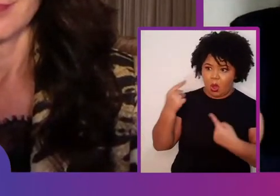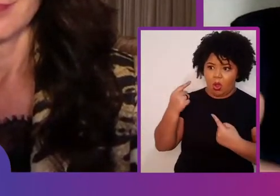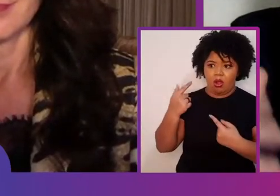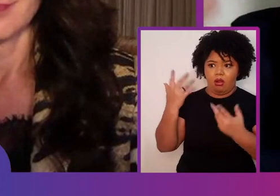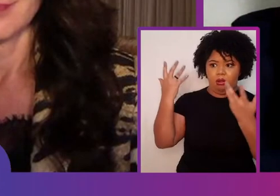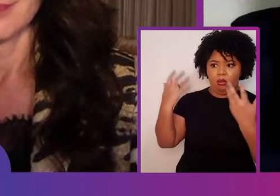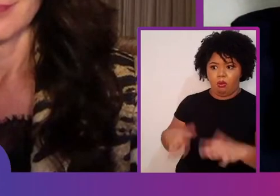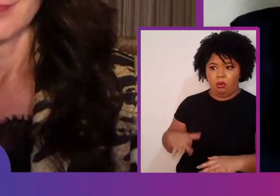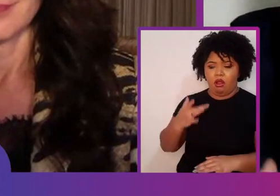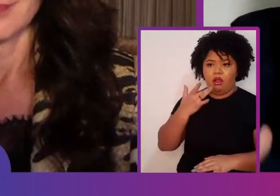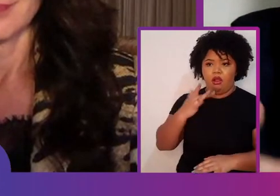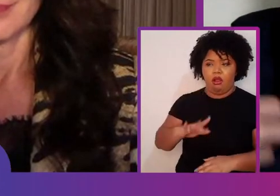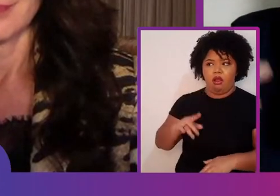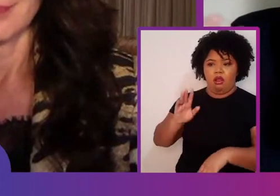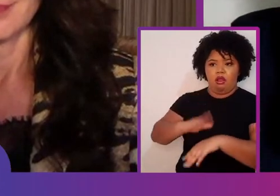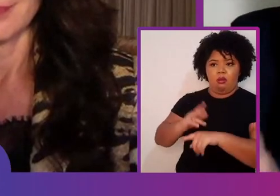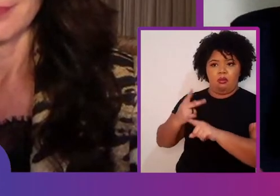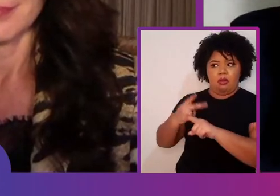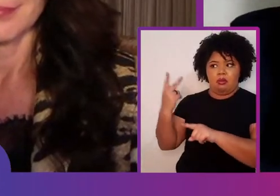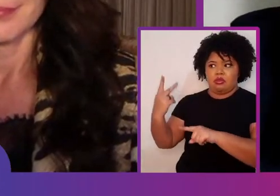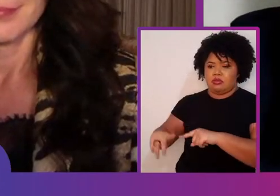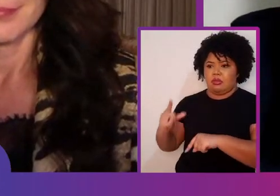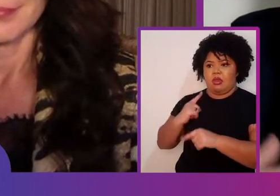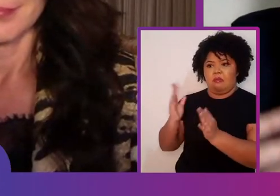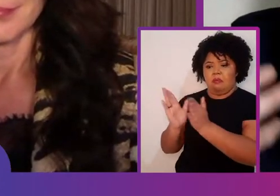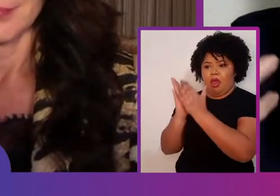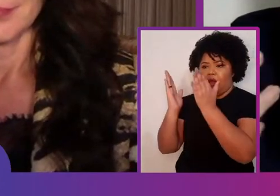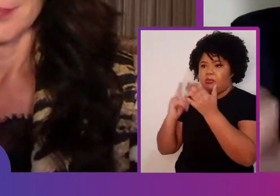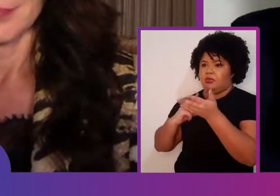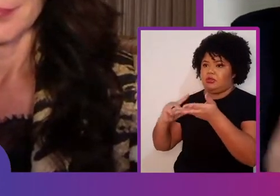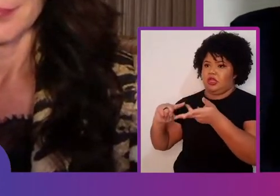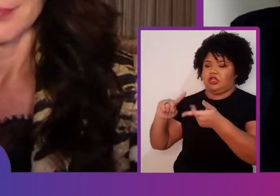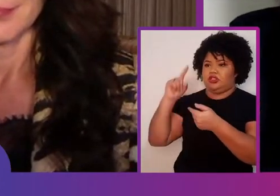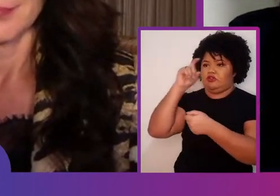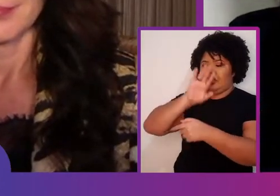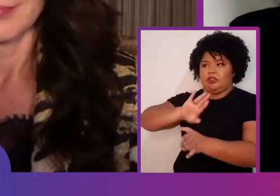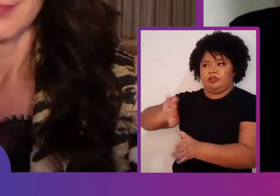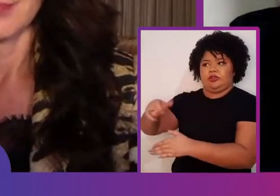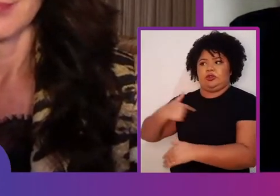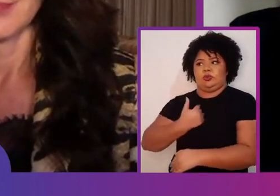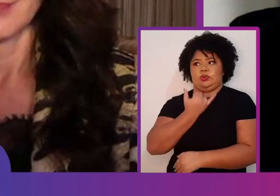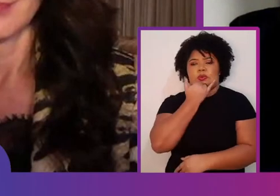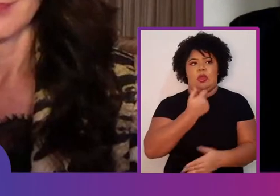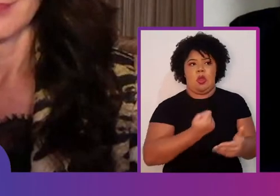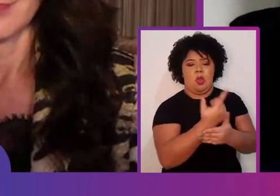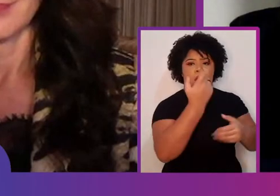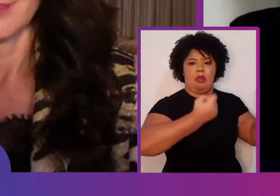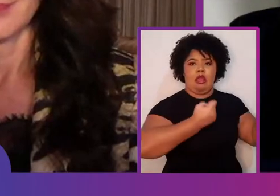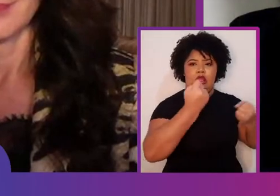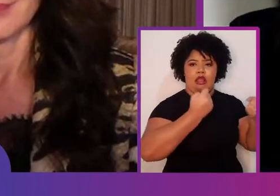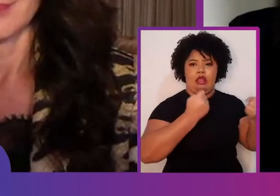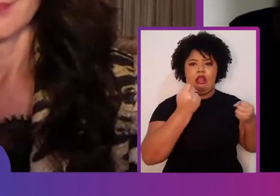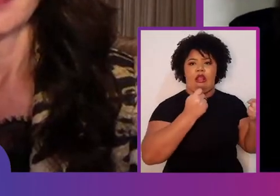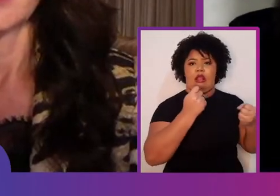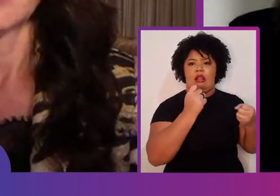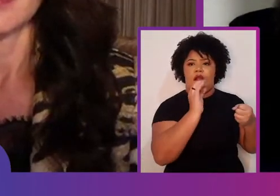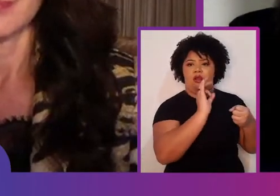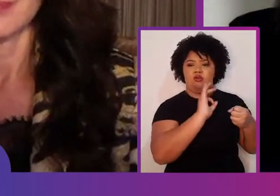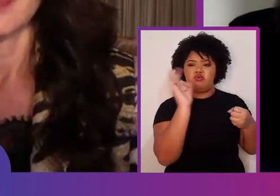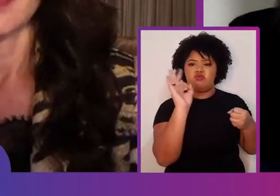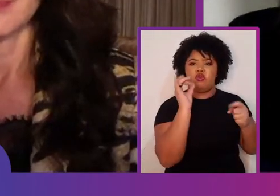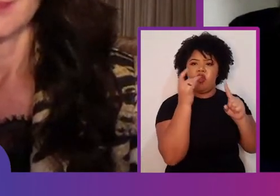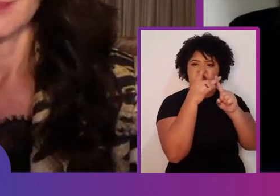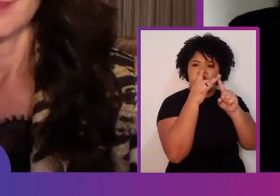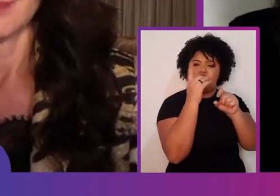meu prédio com muros altos, eu vou comprando meu carro blindado, e isso passa a ser objeto de desejo. Quando isto é